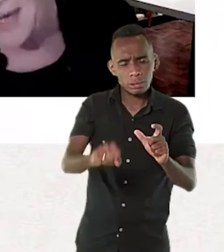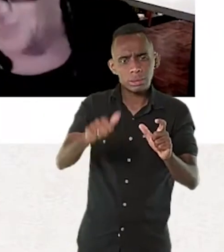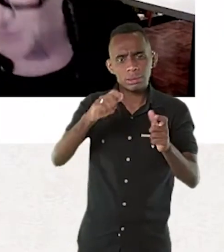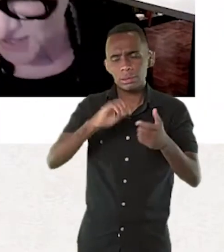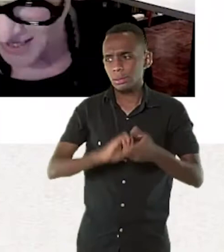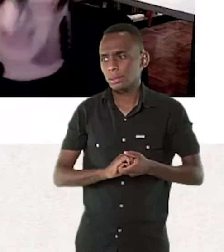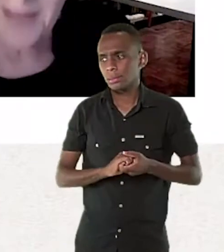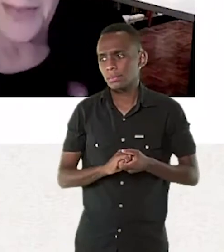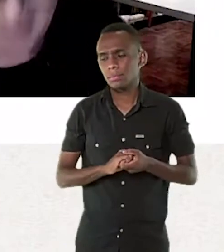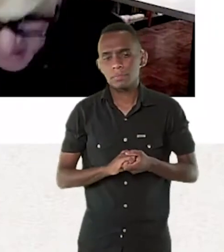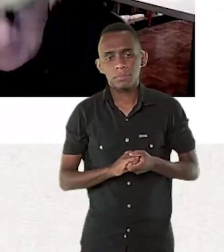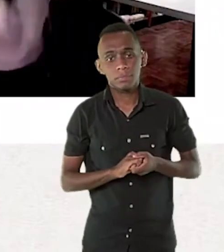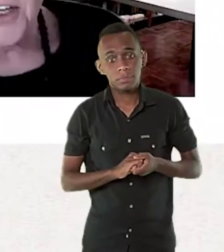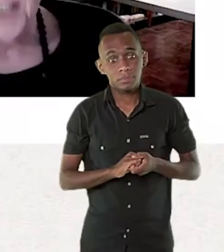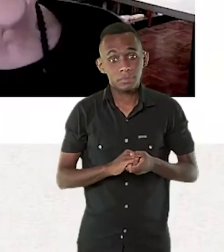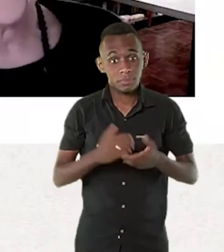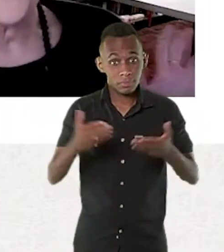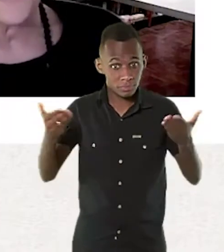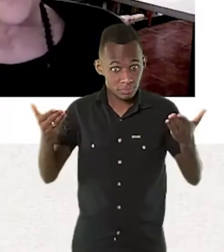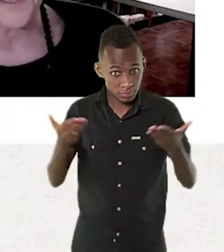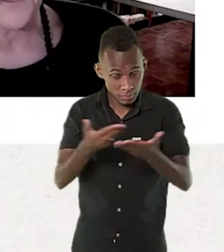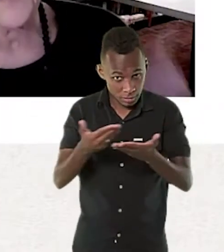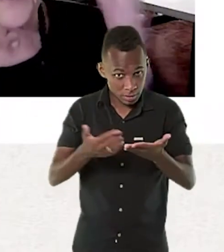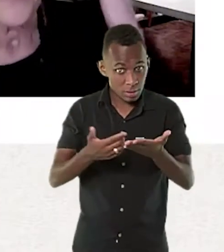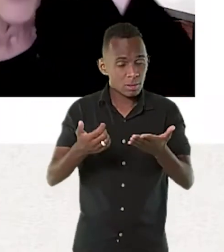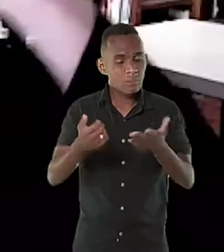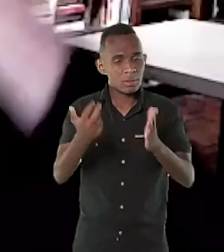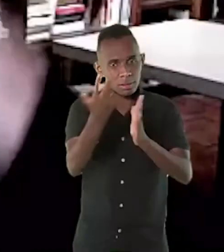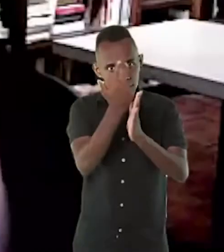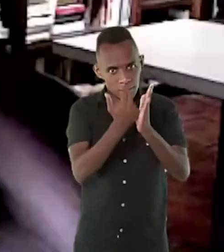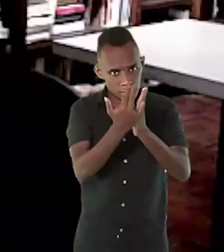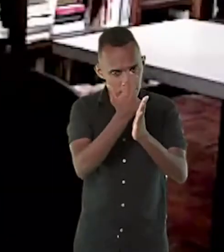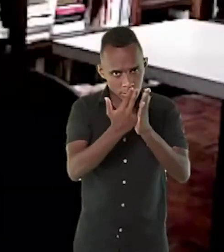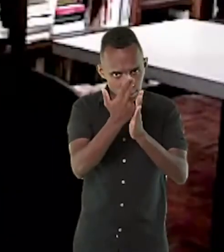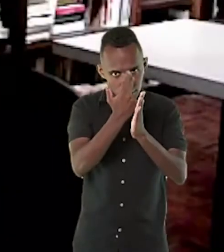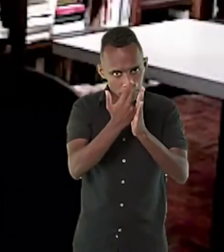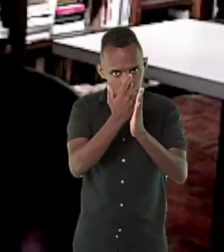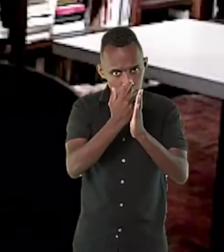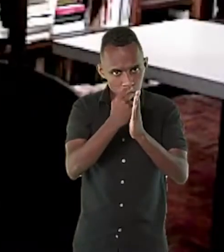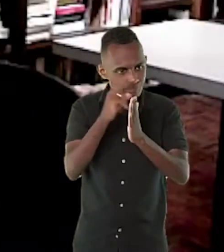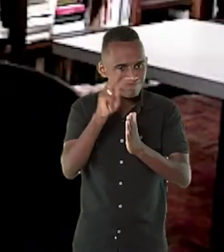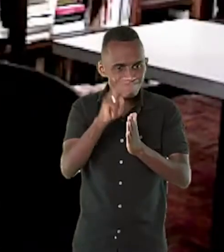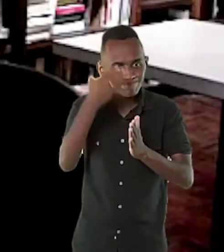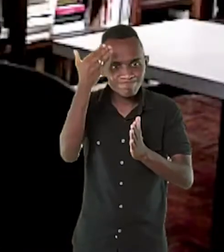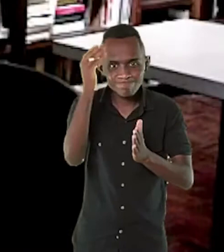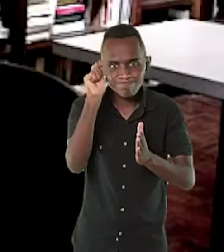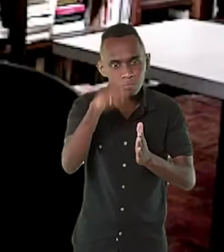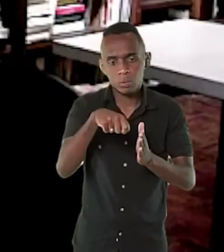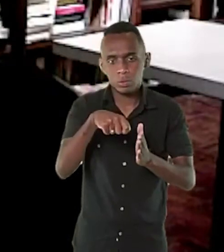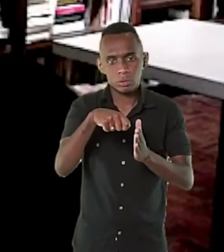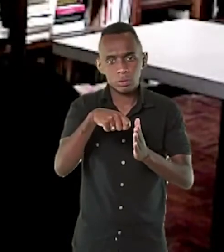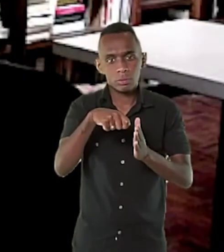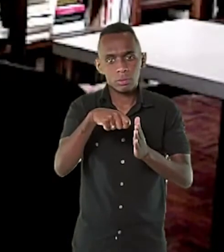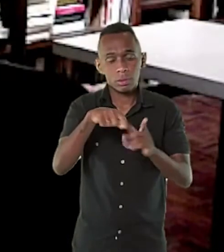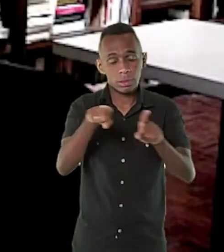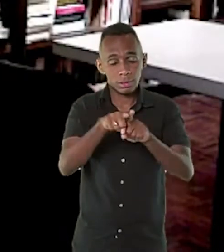Bom, chegamos aqui nas imagens invisíveis e chegamos aqui nessa